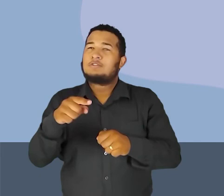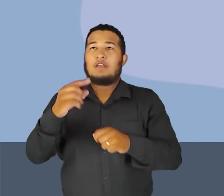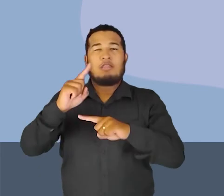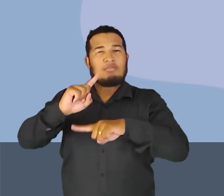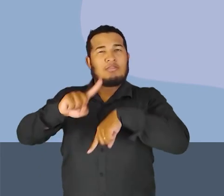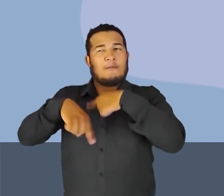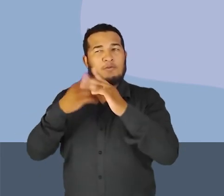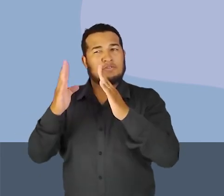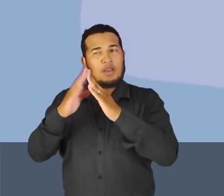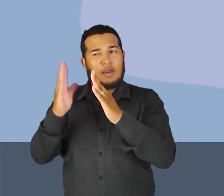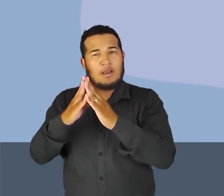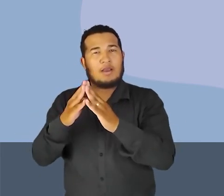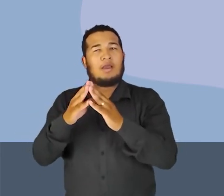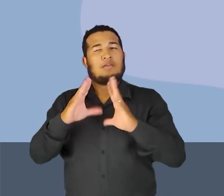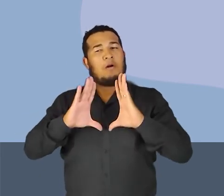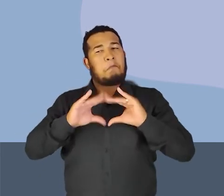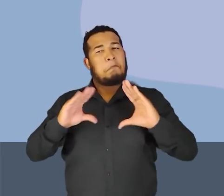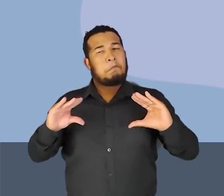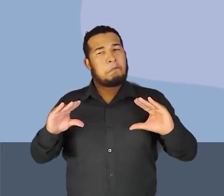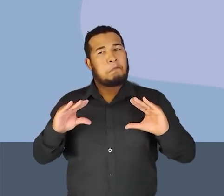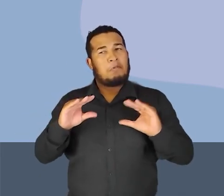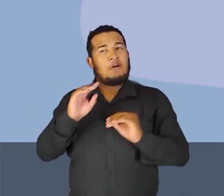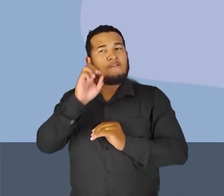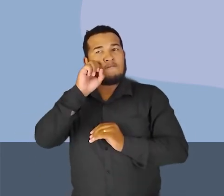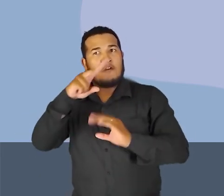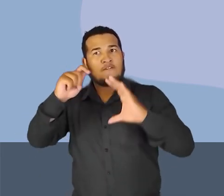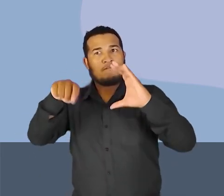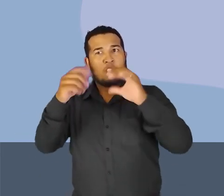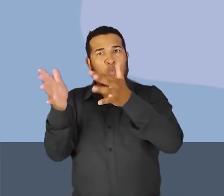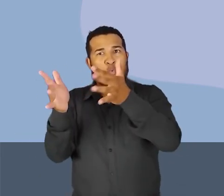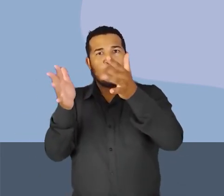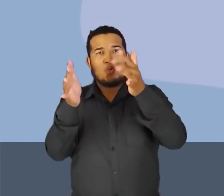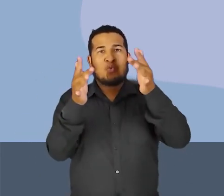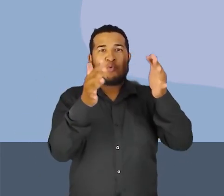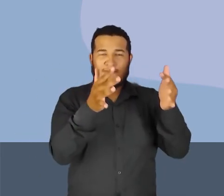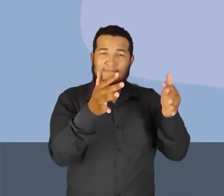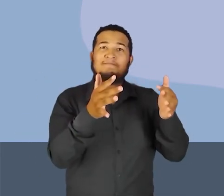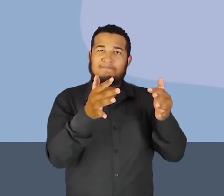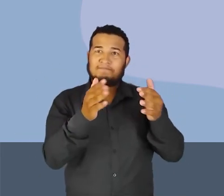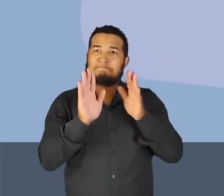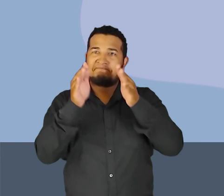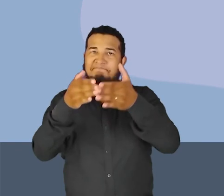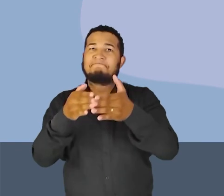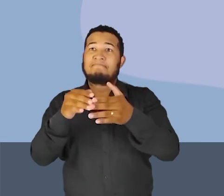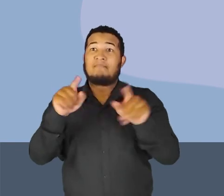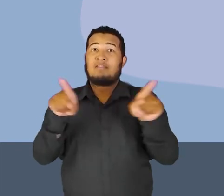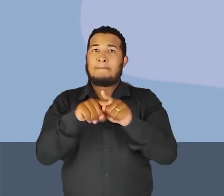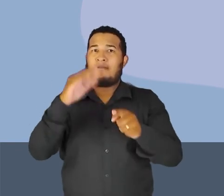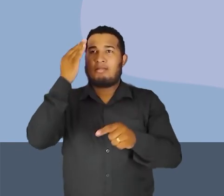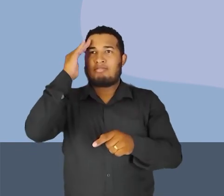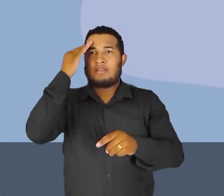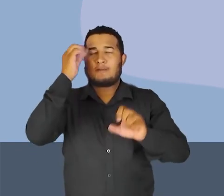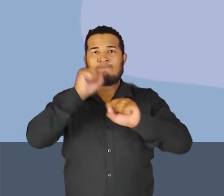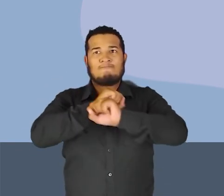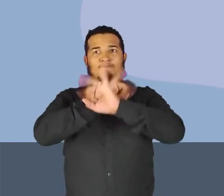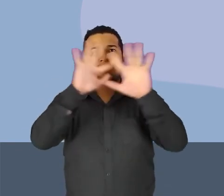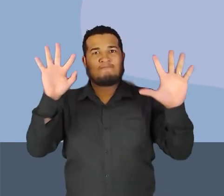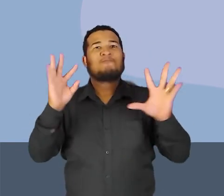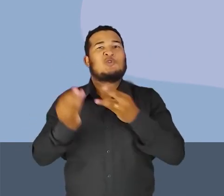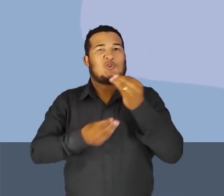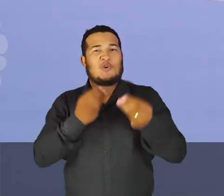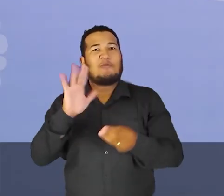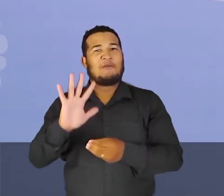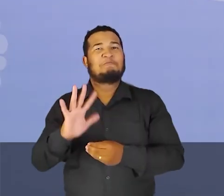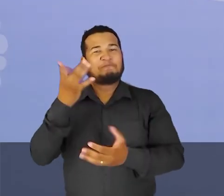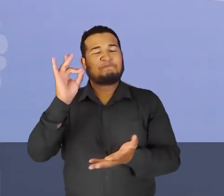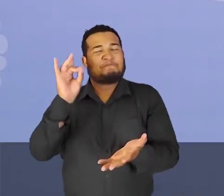você possa depois na sua casa, aí no conforto do seu lar, se direcionar, então, para esse filme, né, e entender de maneira bem